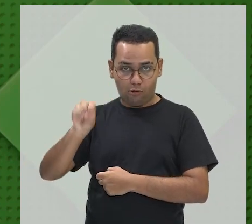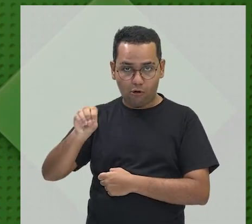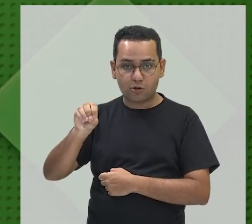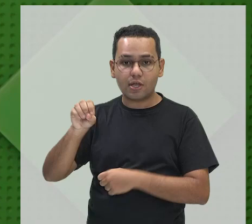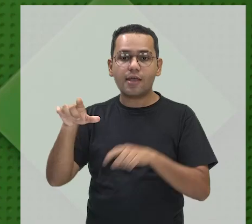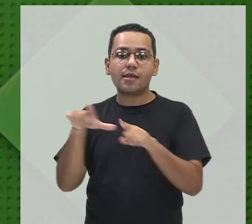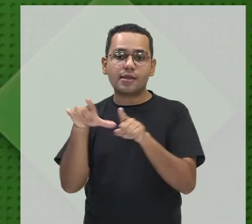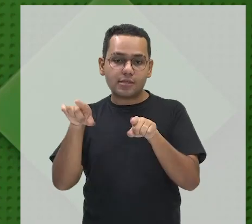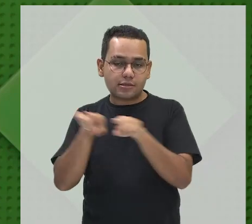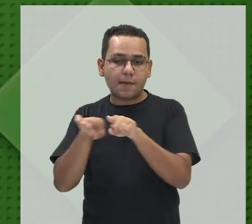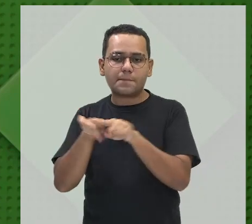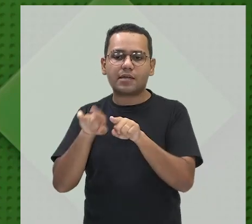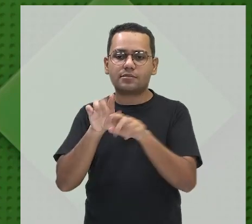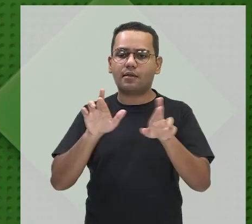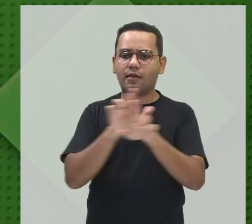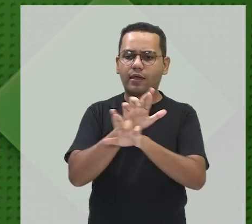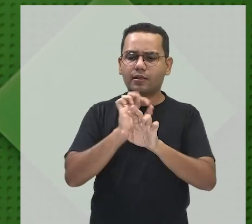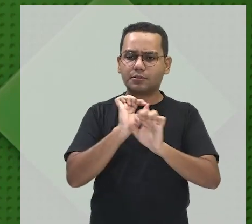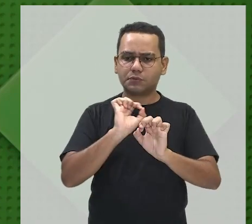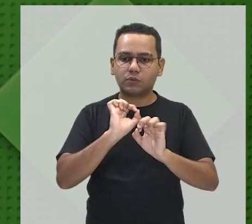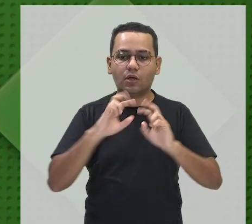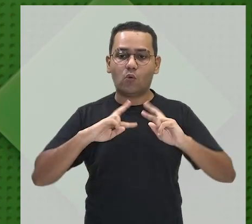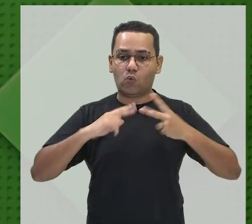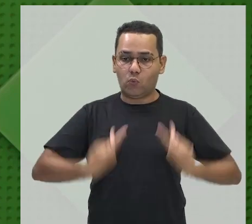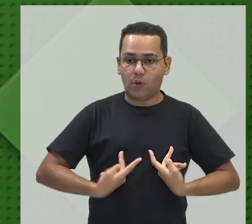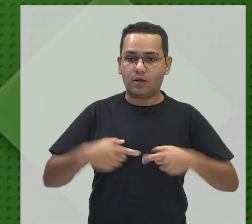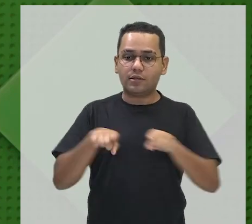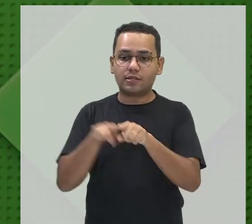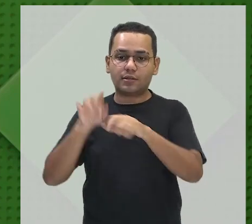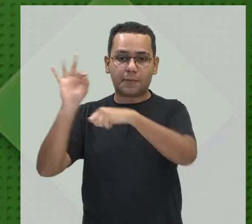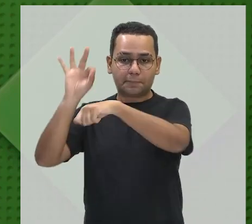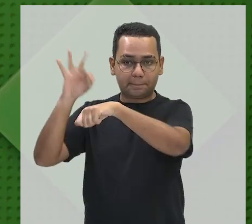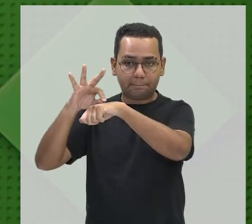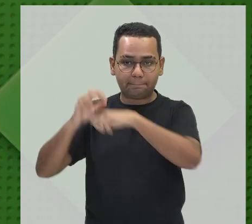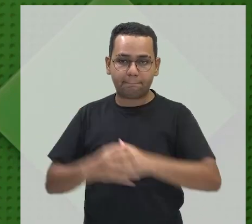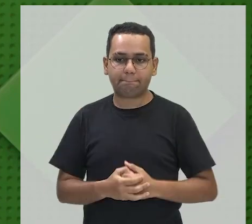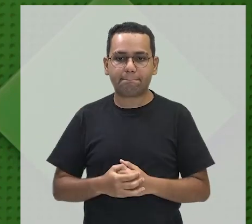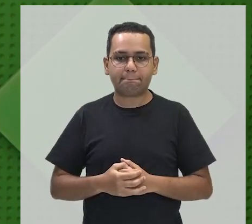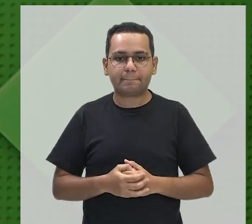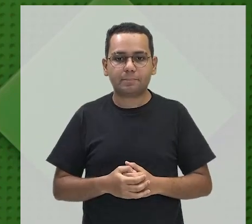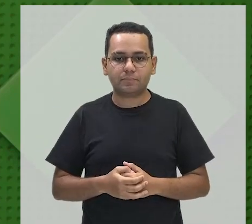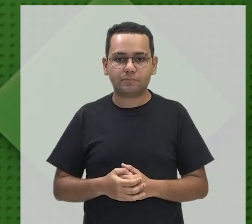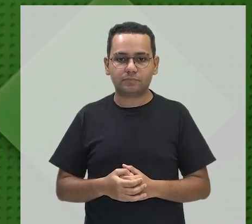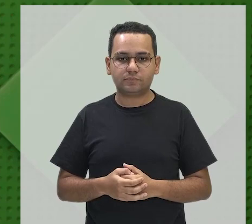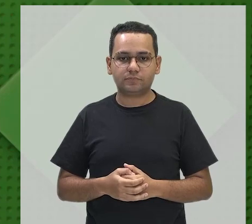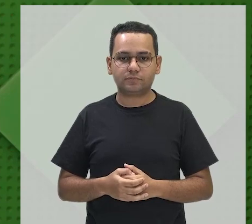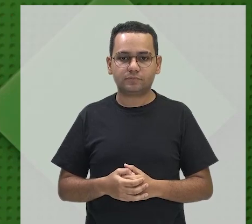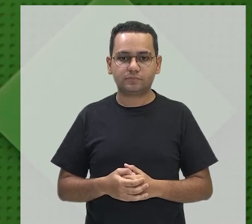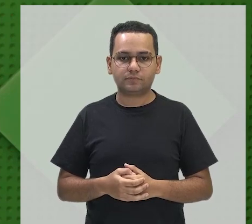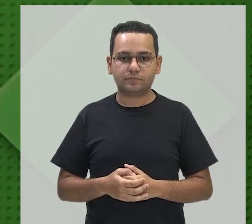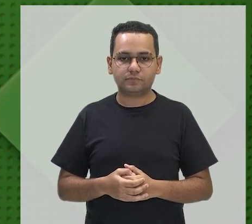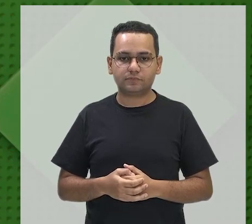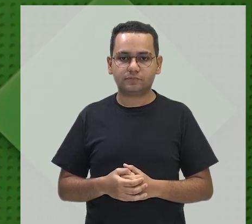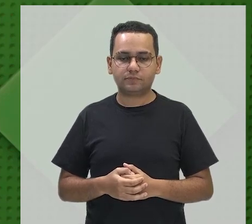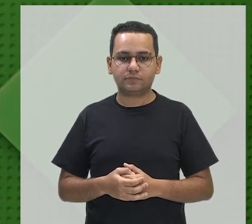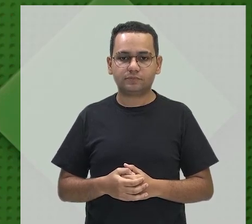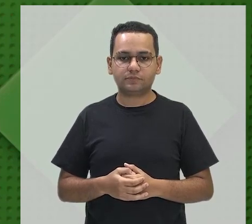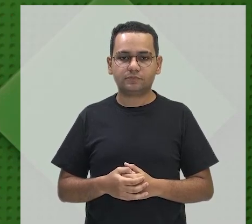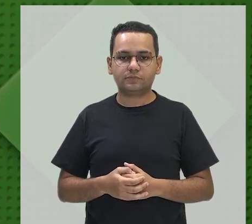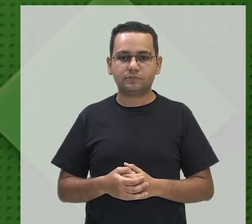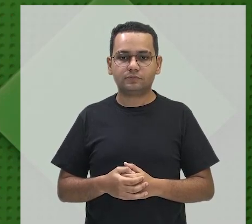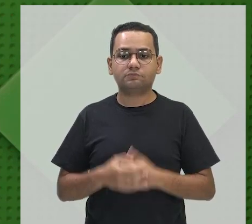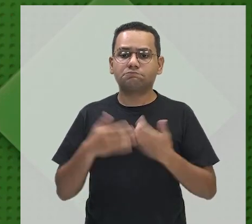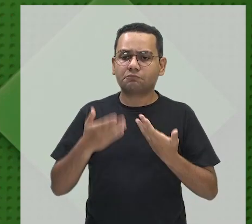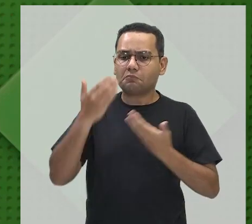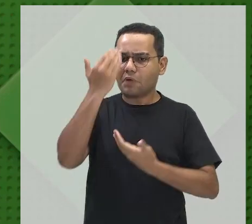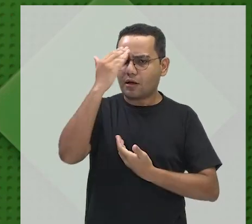outros seres vivos, que no caso é o homem e o mosquito, né? O mosquito do gênero Anopheles. Então, para a gente entender melhor como que